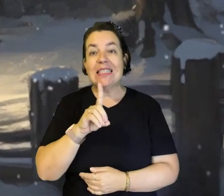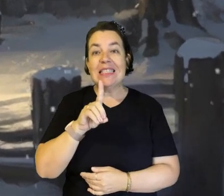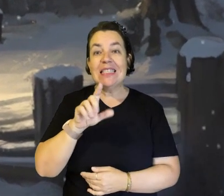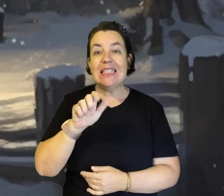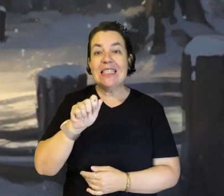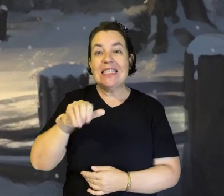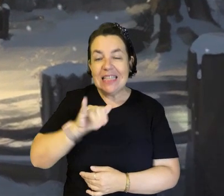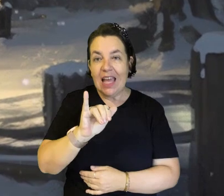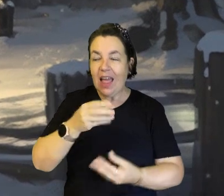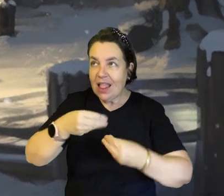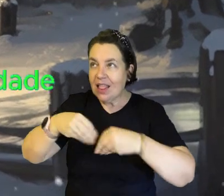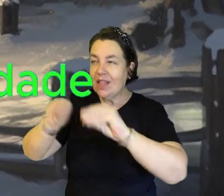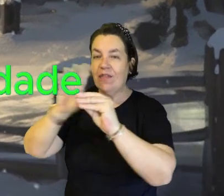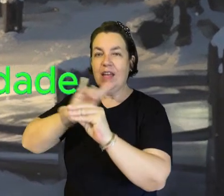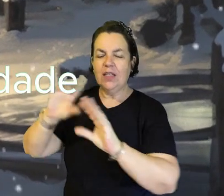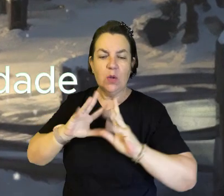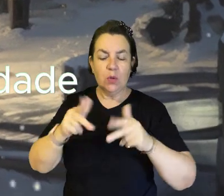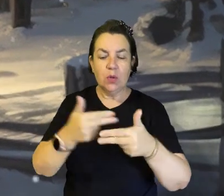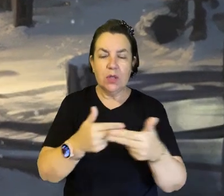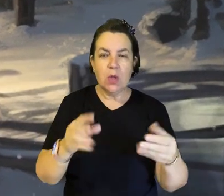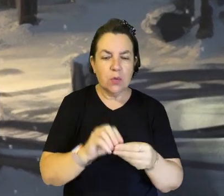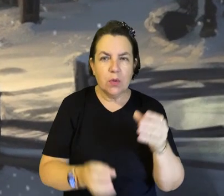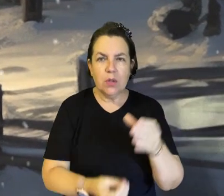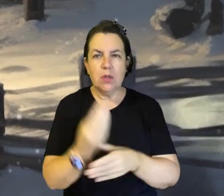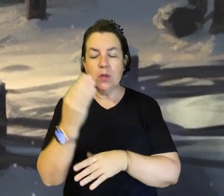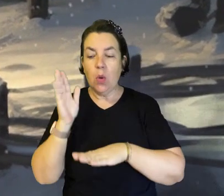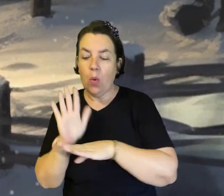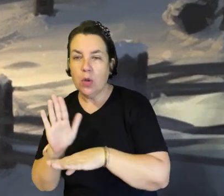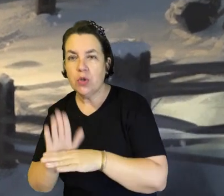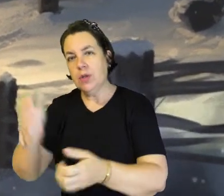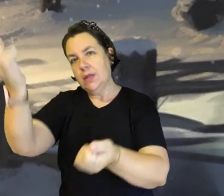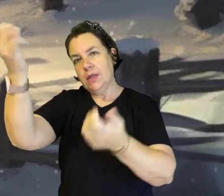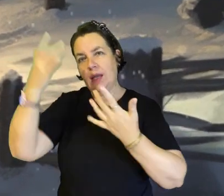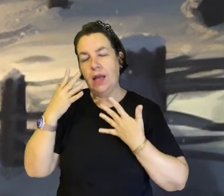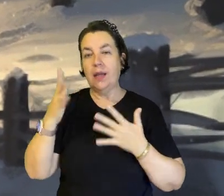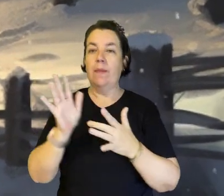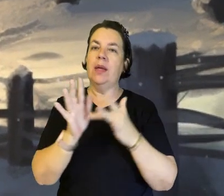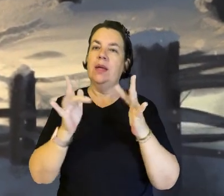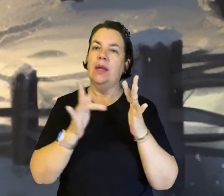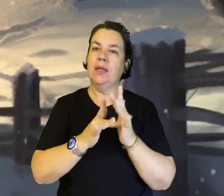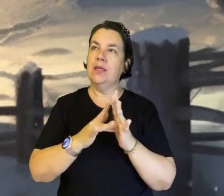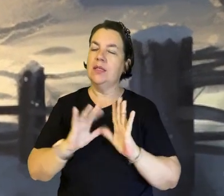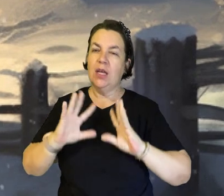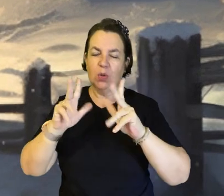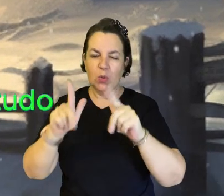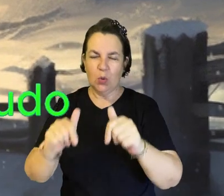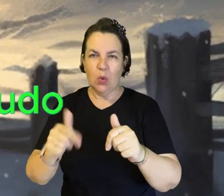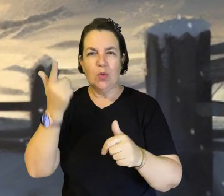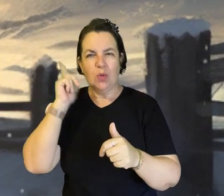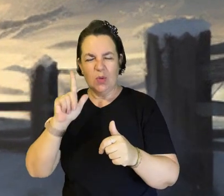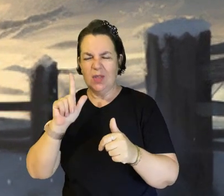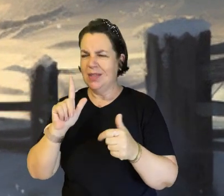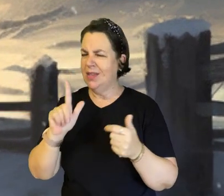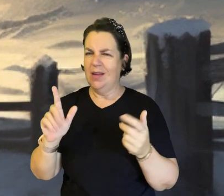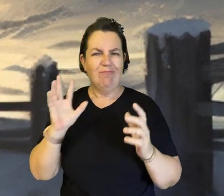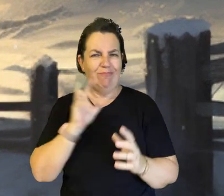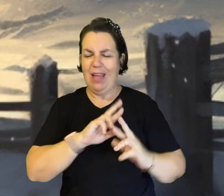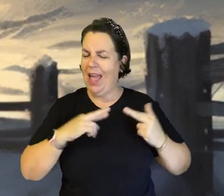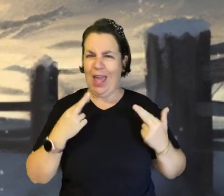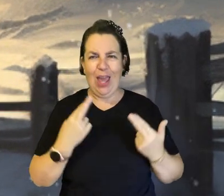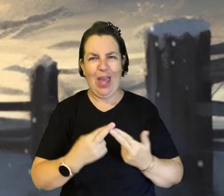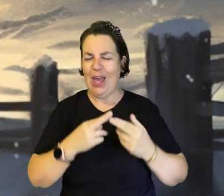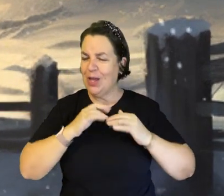é elevar a Deus toda a realidade criada com a ajuda da graça, para que Cristo reine em todos e em tudo. Conhecer Jesus